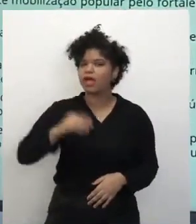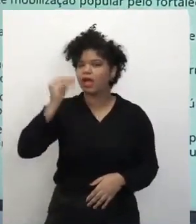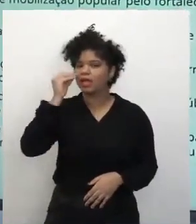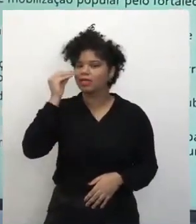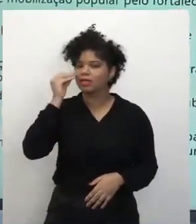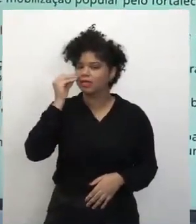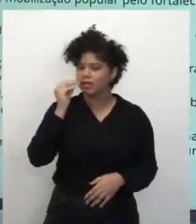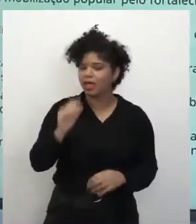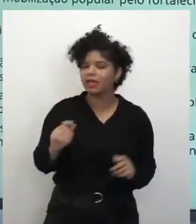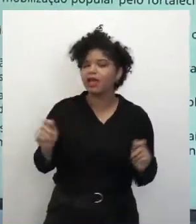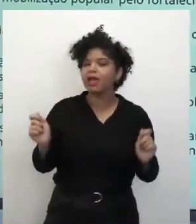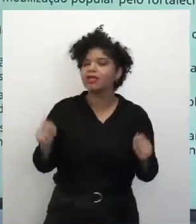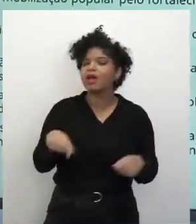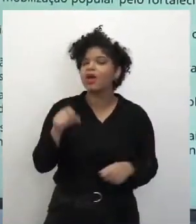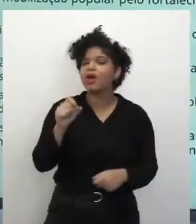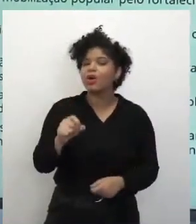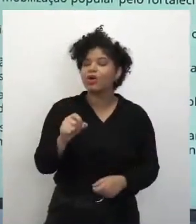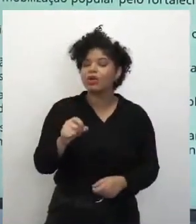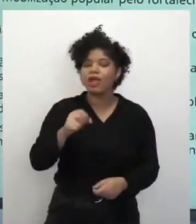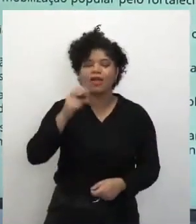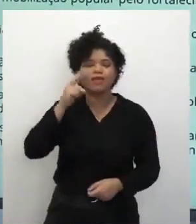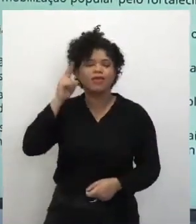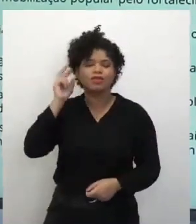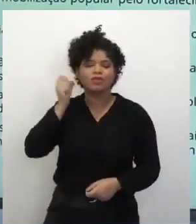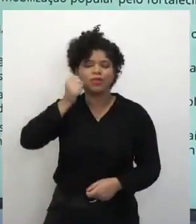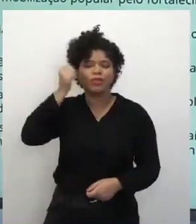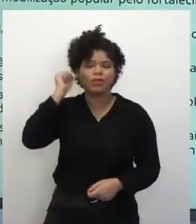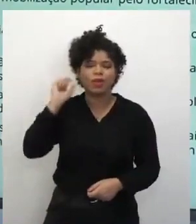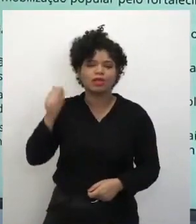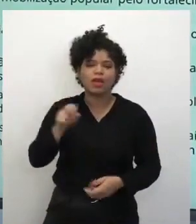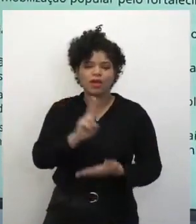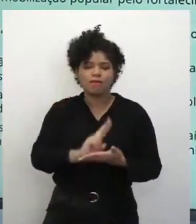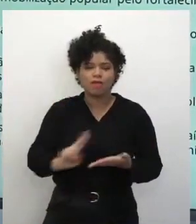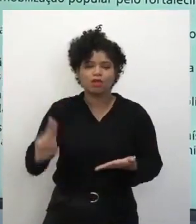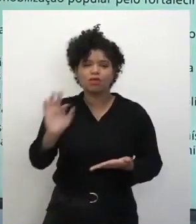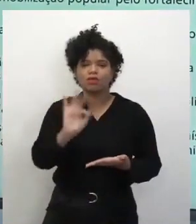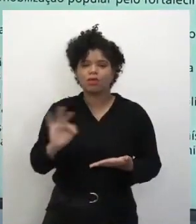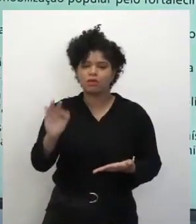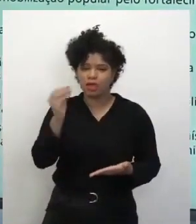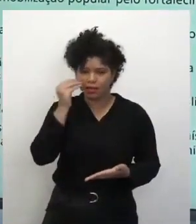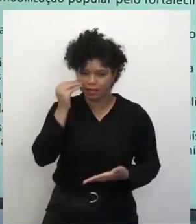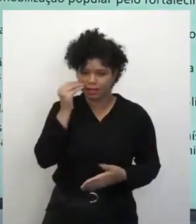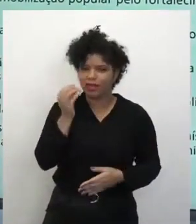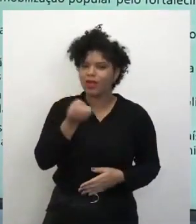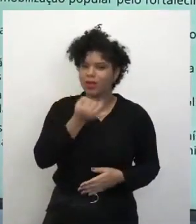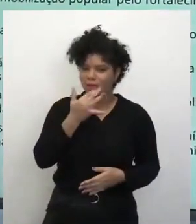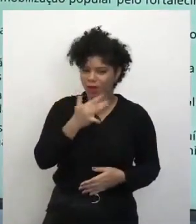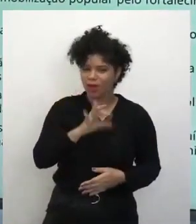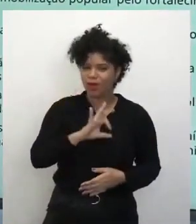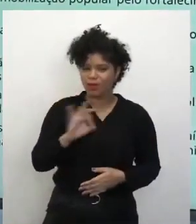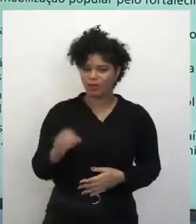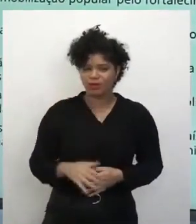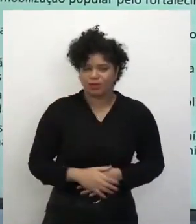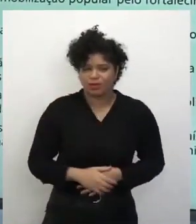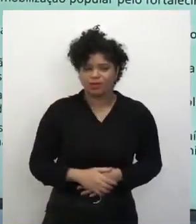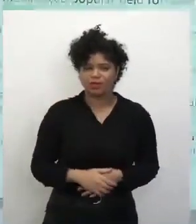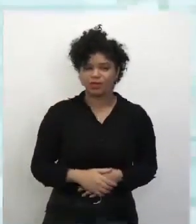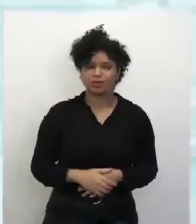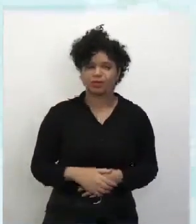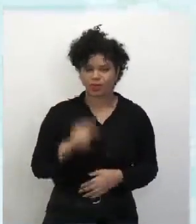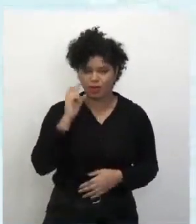vão tentar a possibilidade de um vestibular de uma carreira acadêmica de uma faculdade bacana sempre olhar adiante